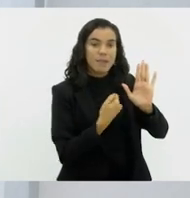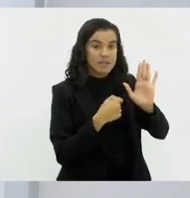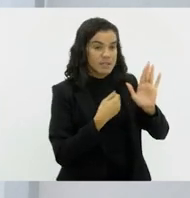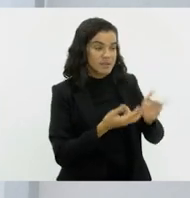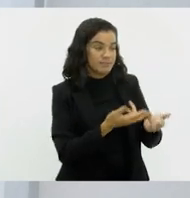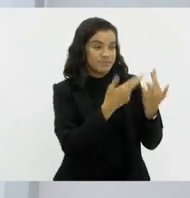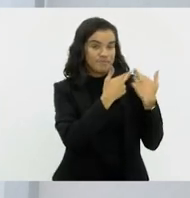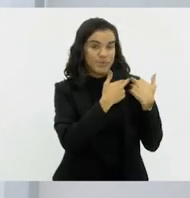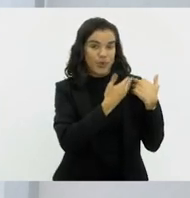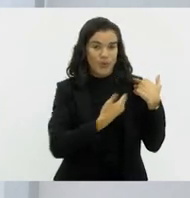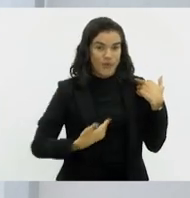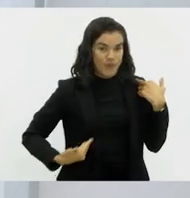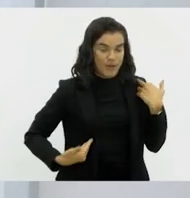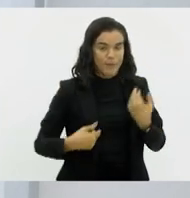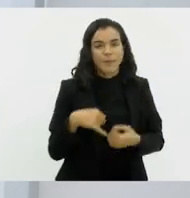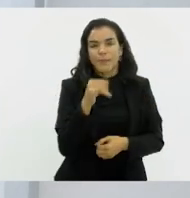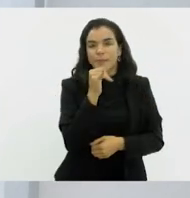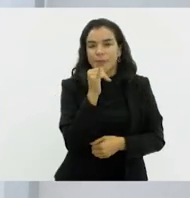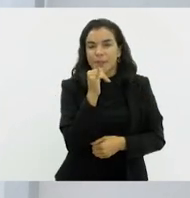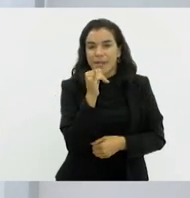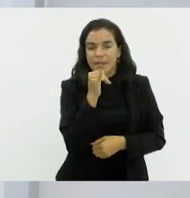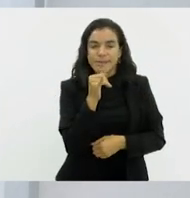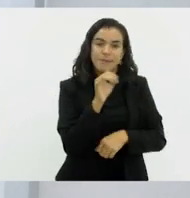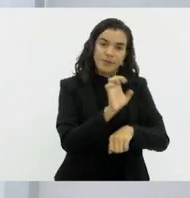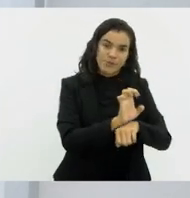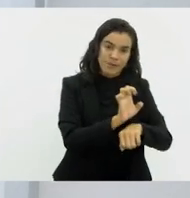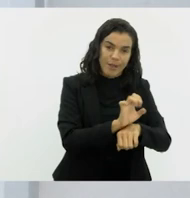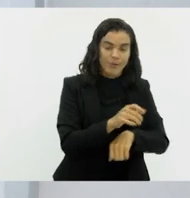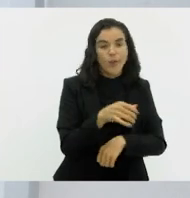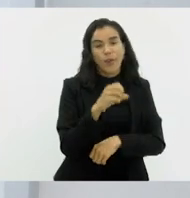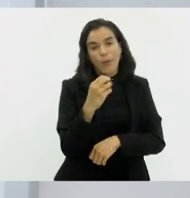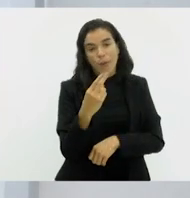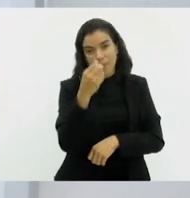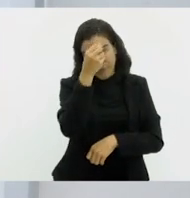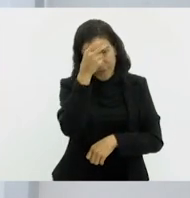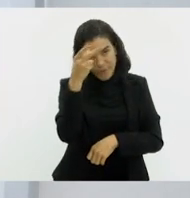assumidas pelos governos, no caso aqui pelo governo do Estado, pelo governo do